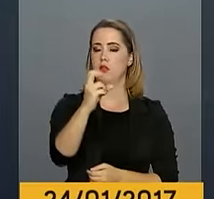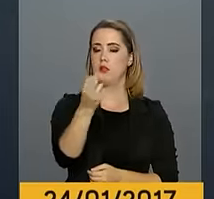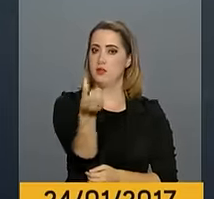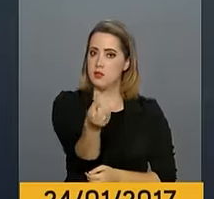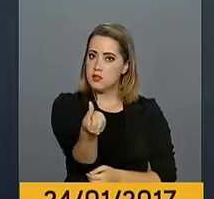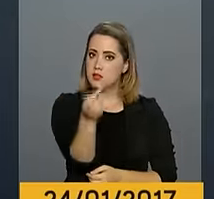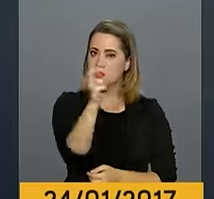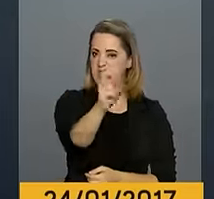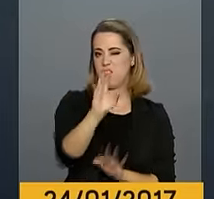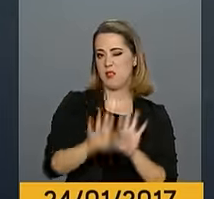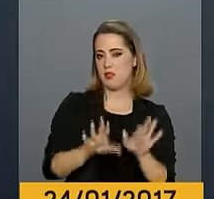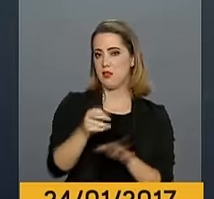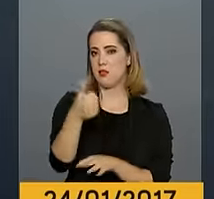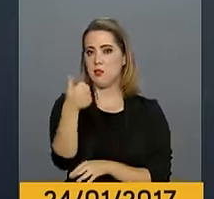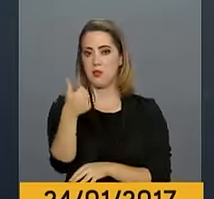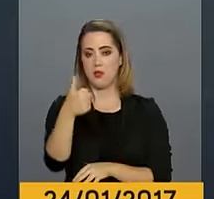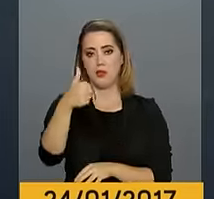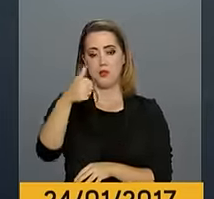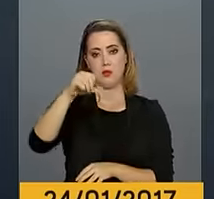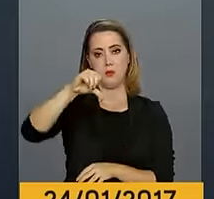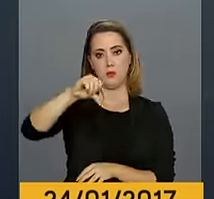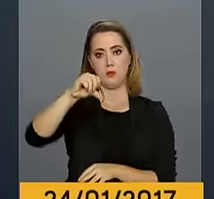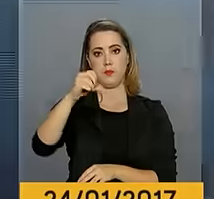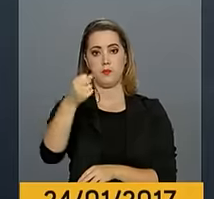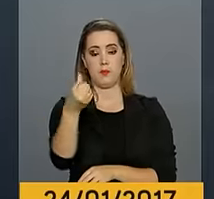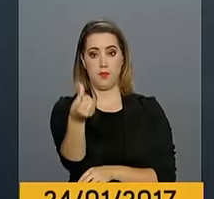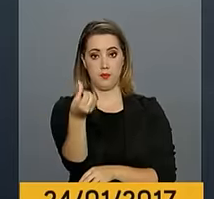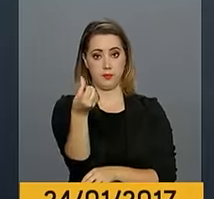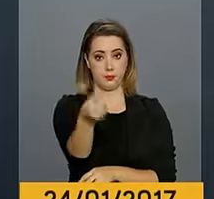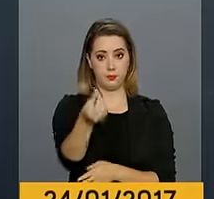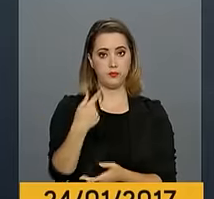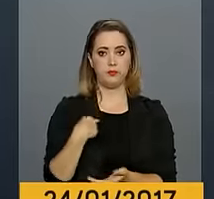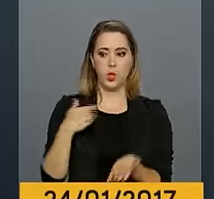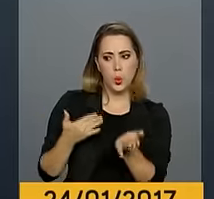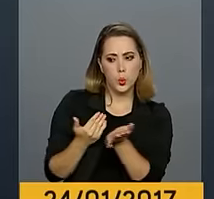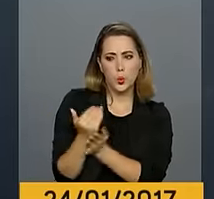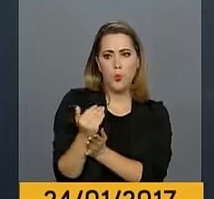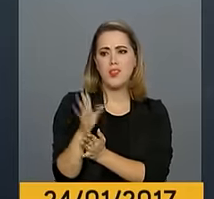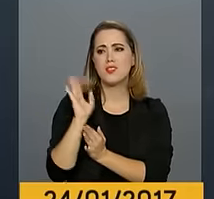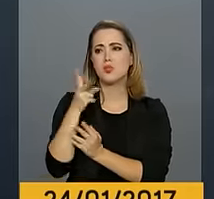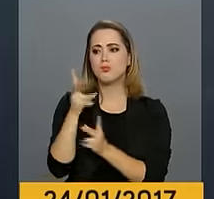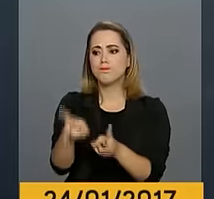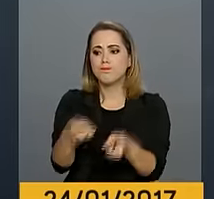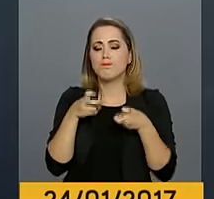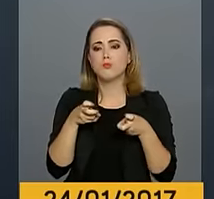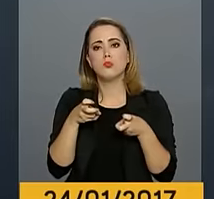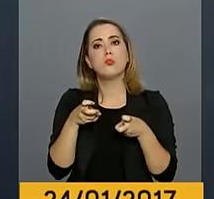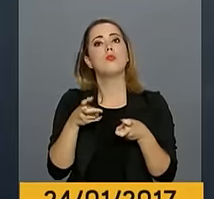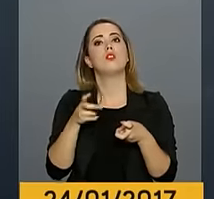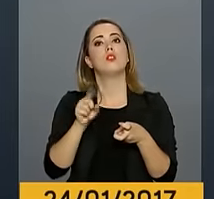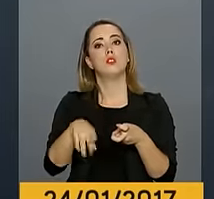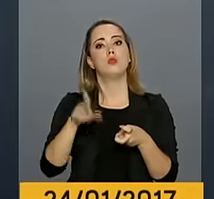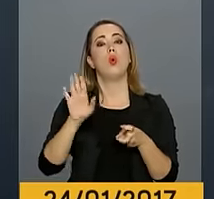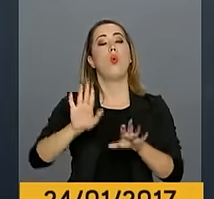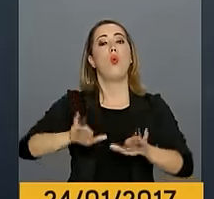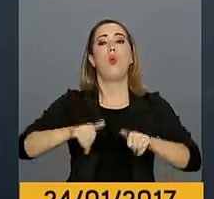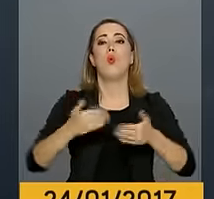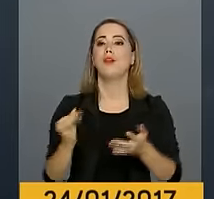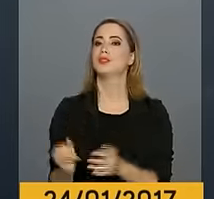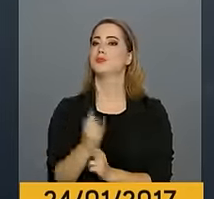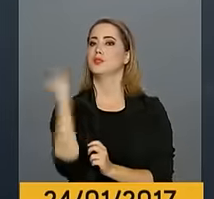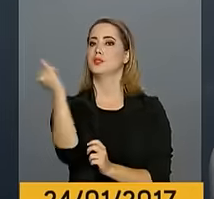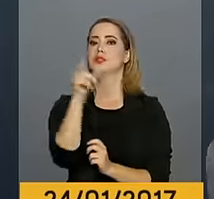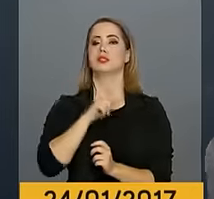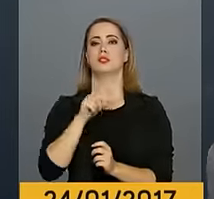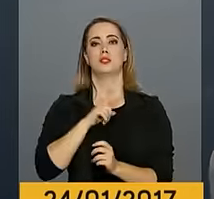1965, 66, não é? Não é isso? Exatamente. E eu, desde então, percebi a grande importância que tinha